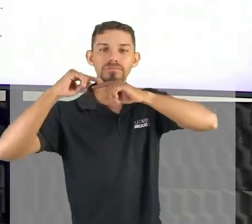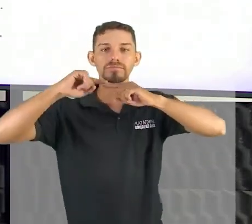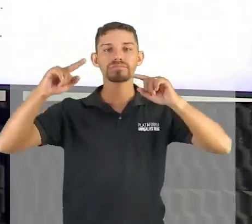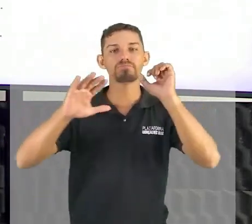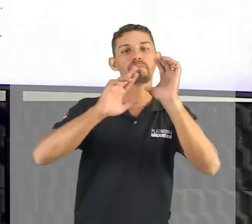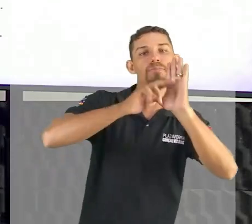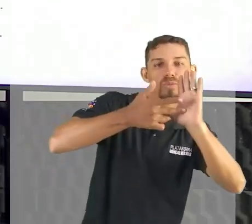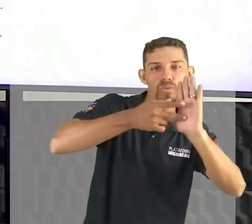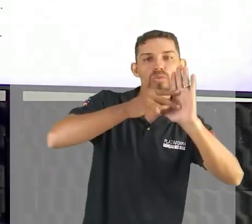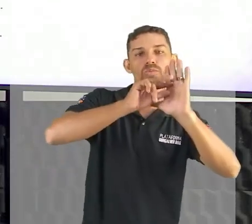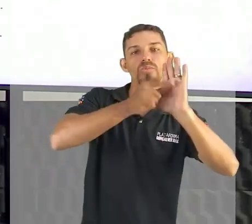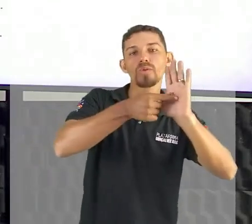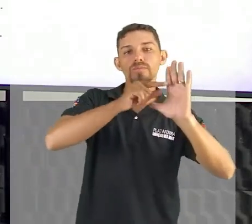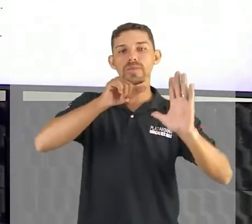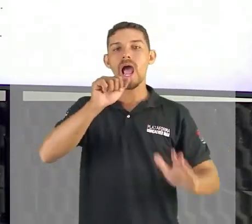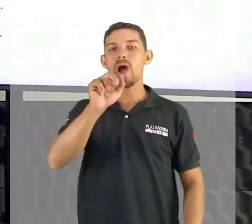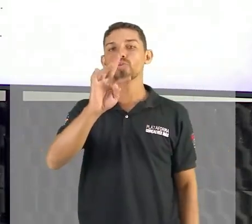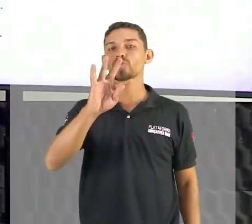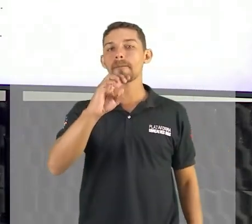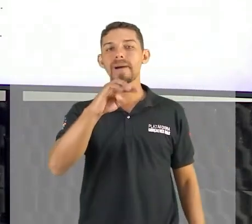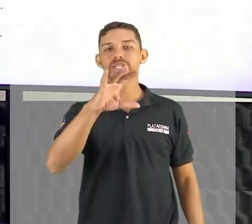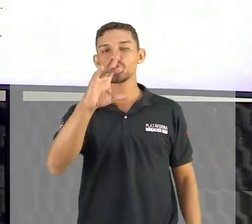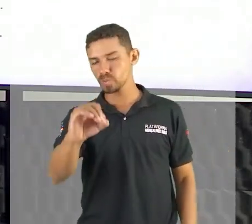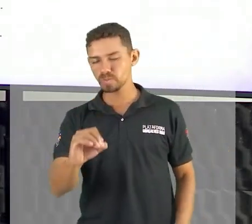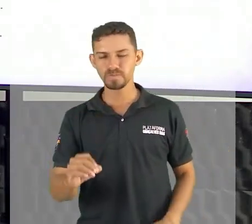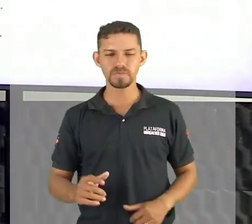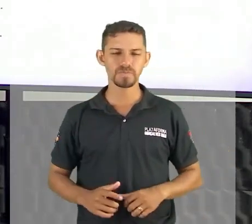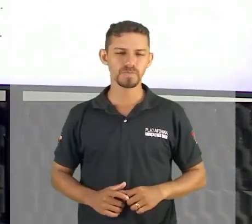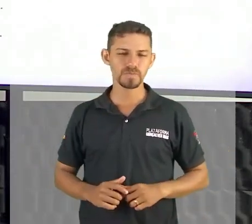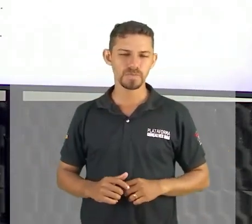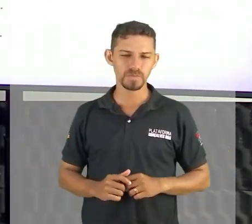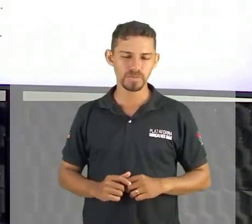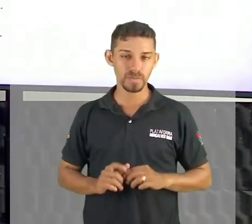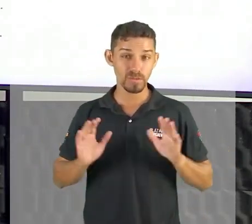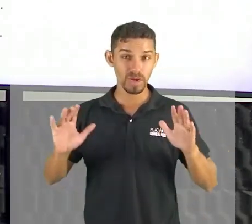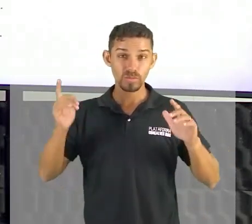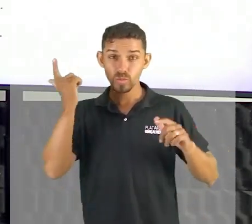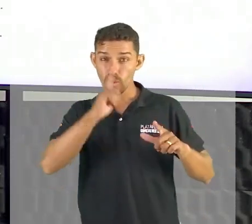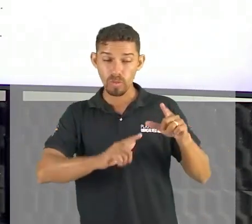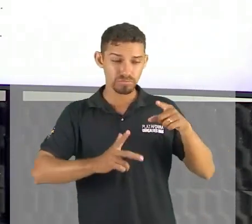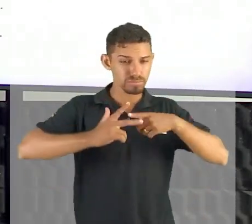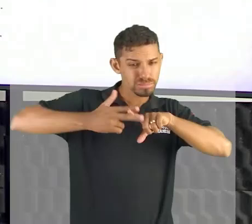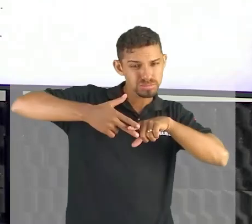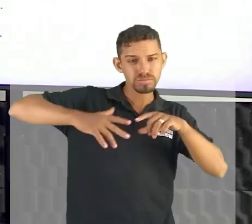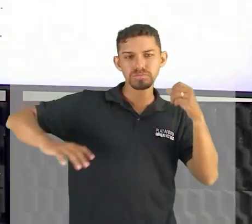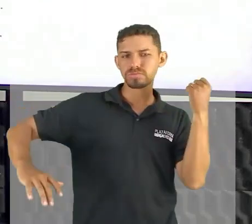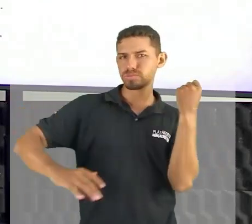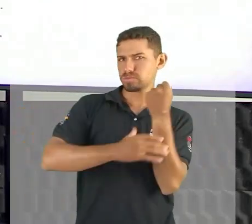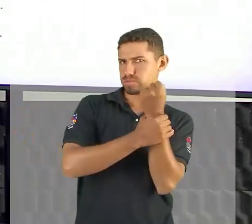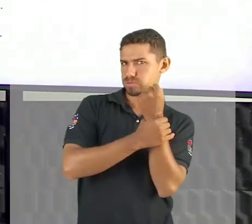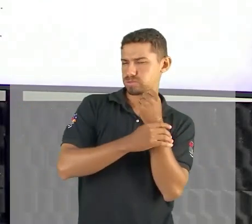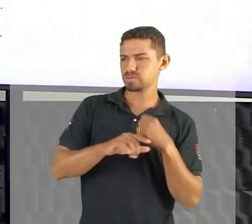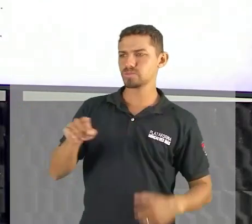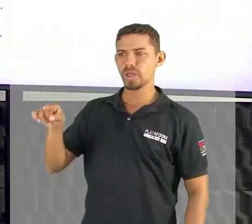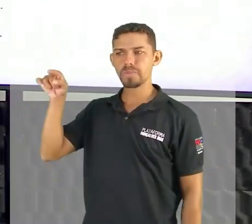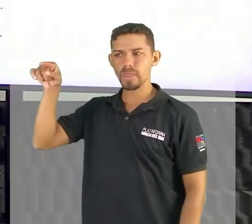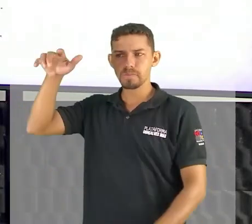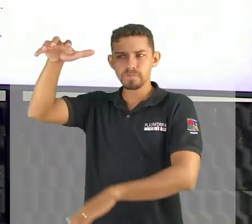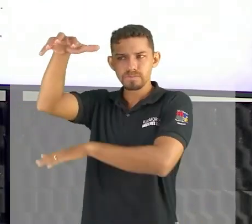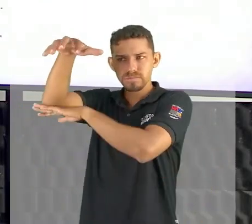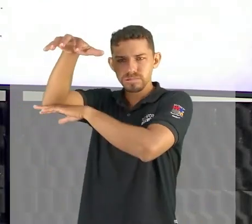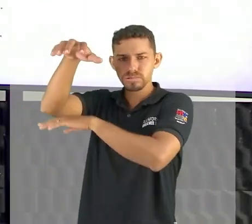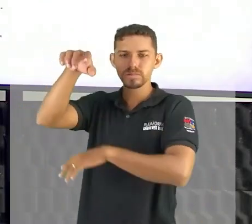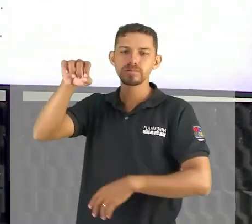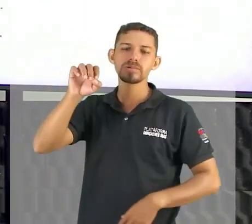com uma tolerância de 10% para fazer uma instalação Segura esse desse chuveiro o